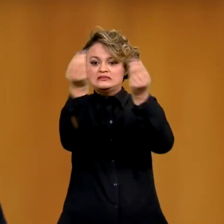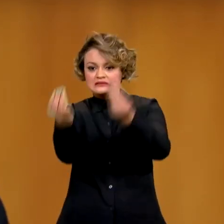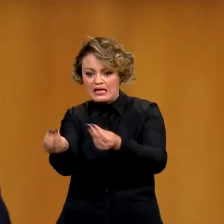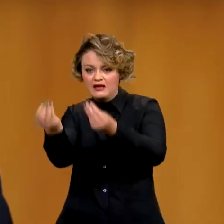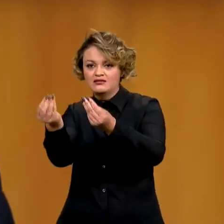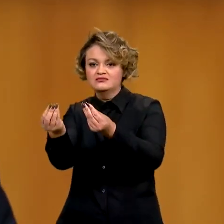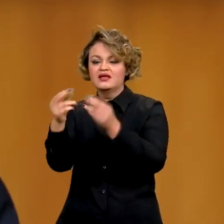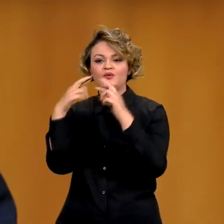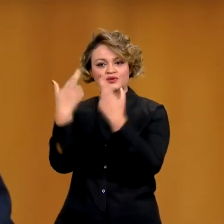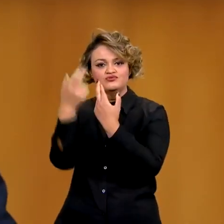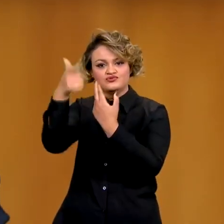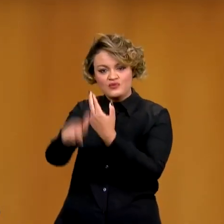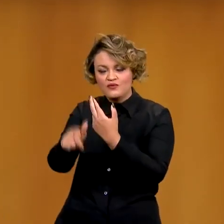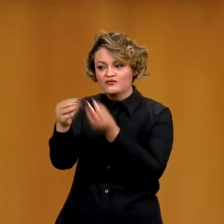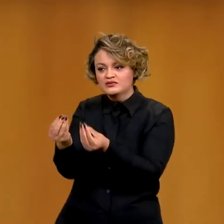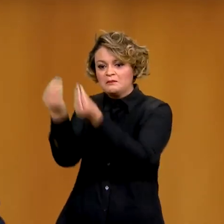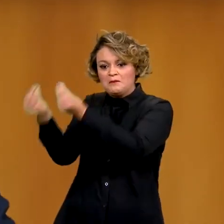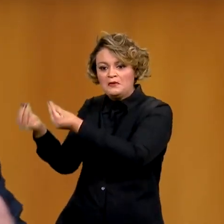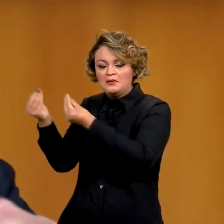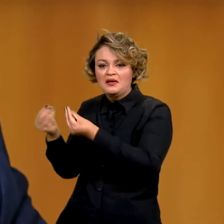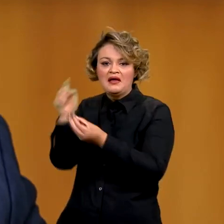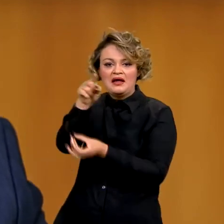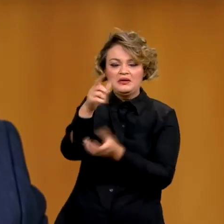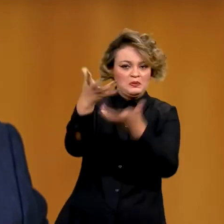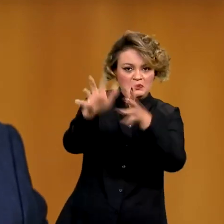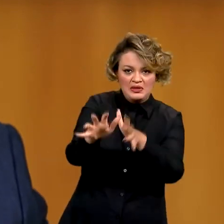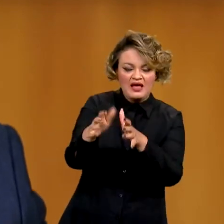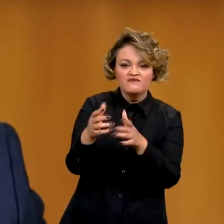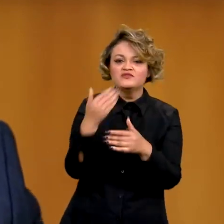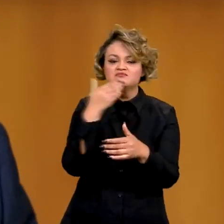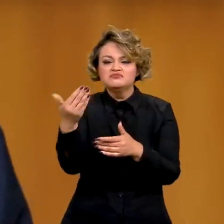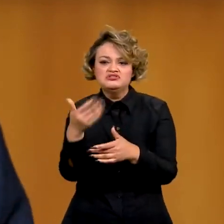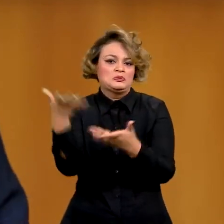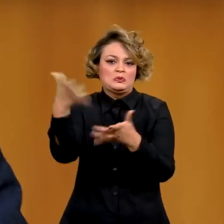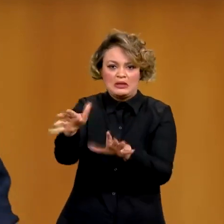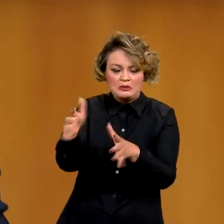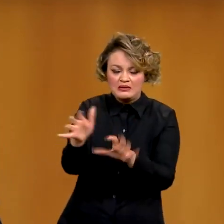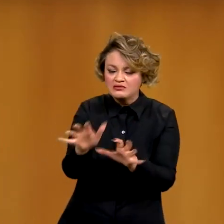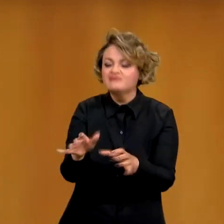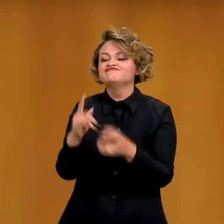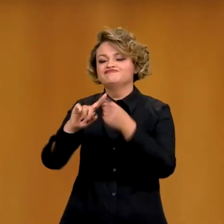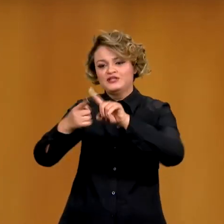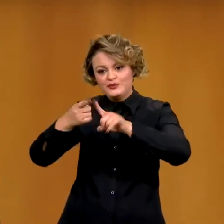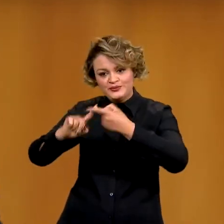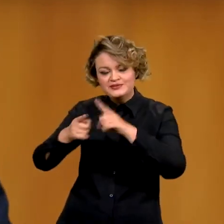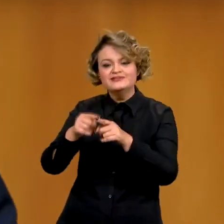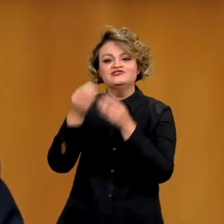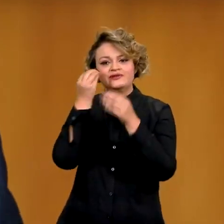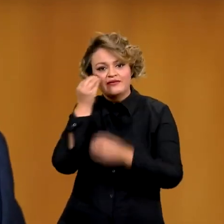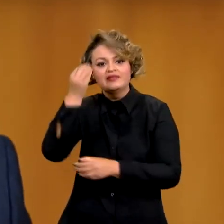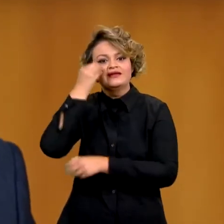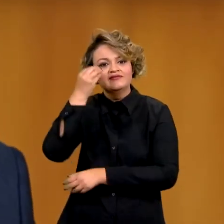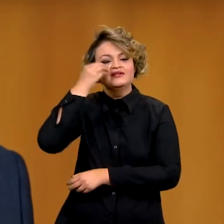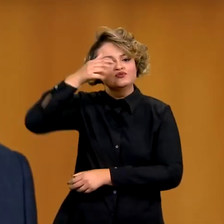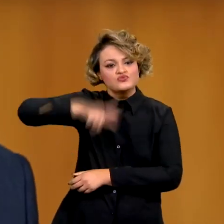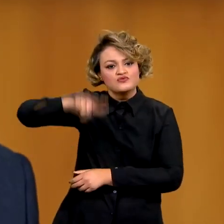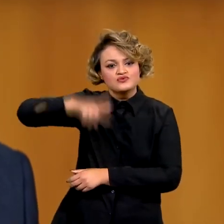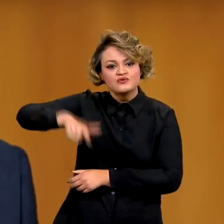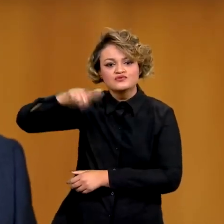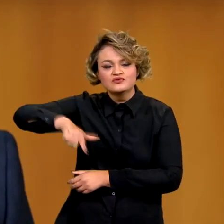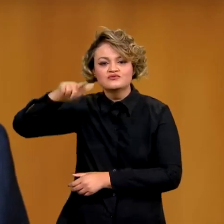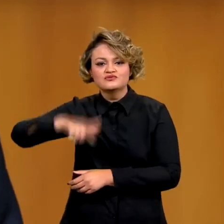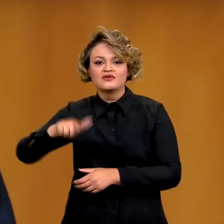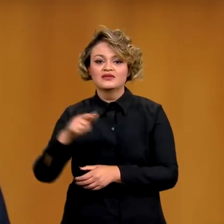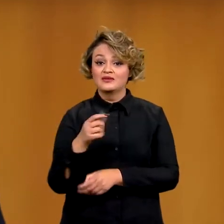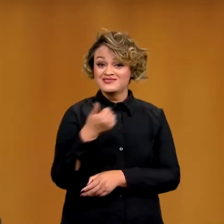fazia a segunda reunião Eles não queriam metade das coisas que a gente pedia a gente continuava insistindo Então de